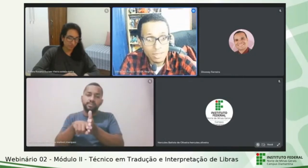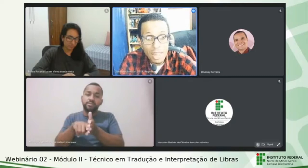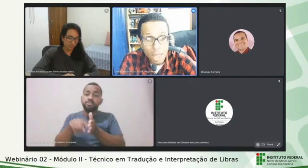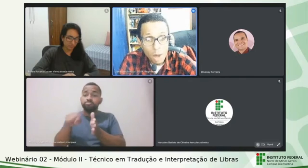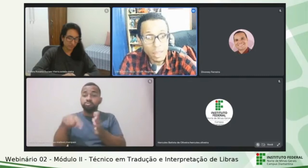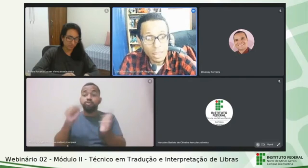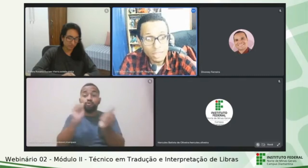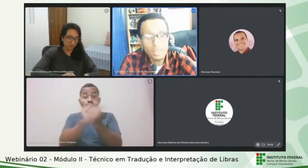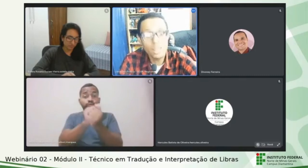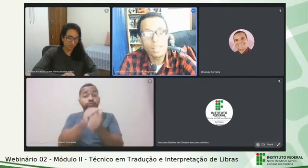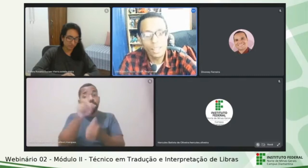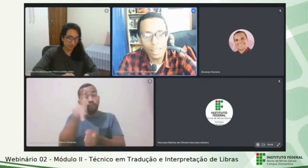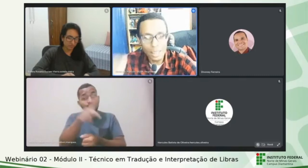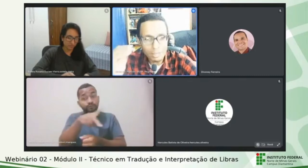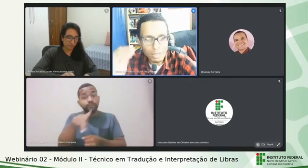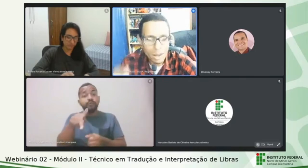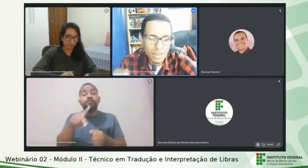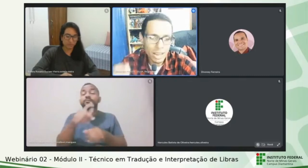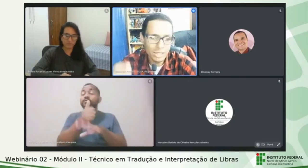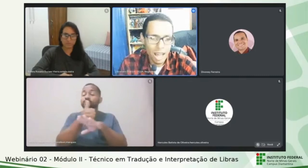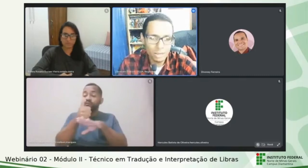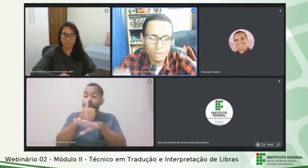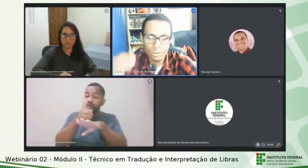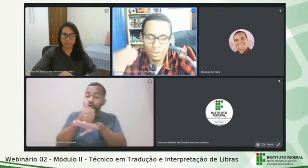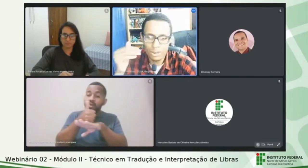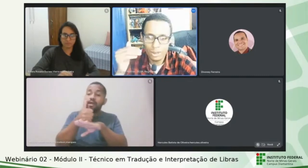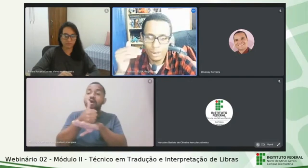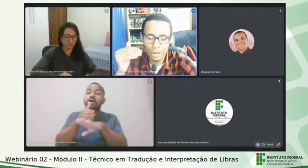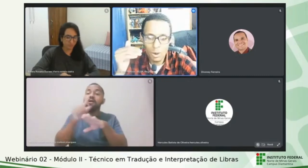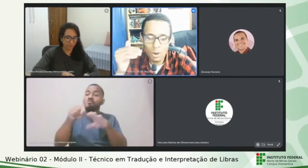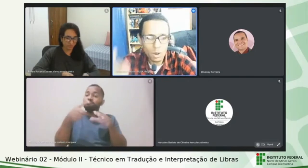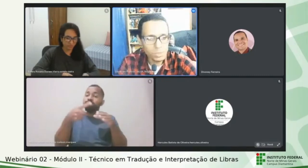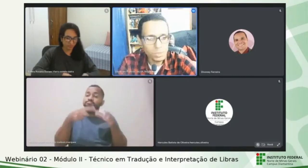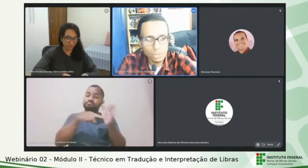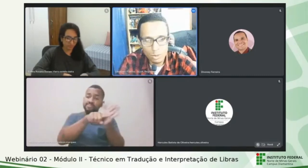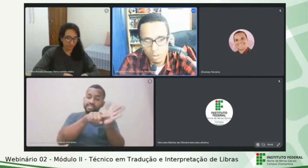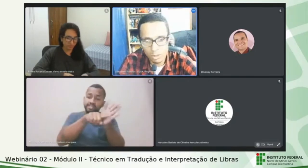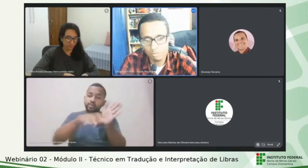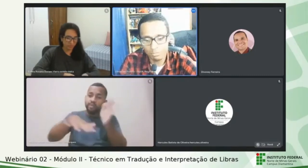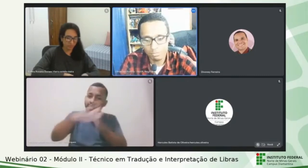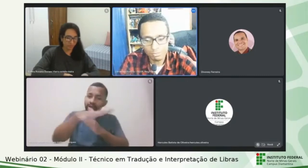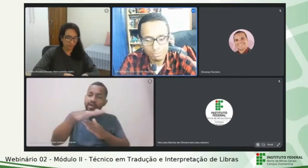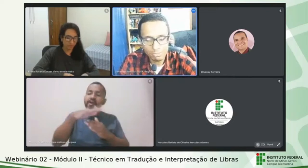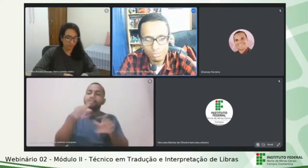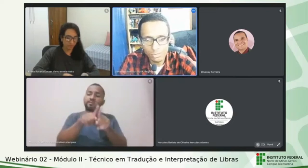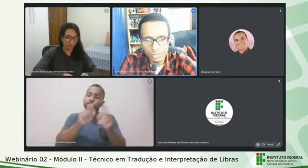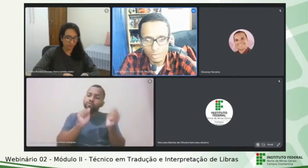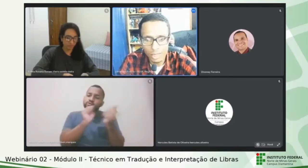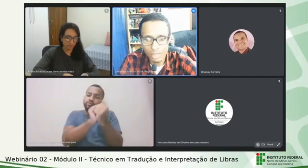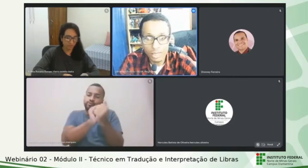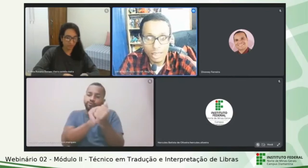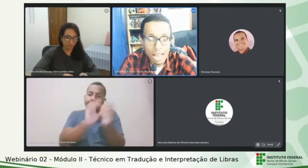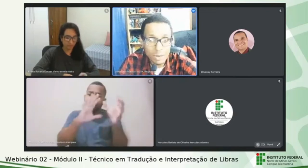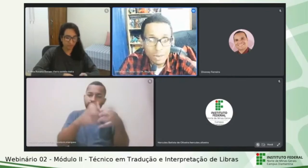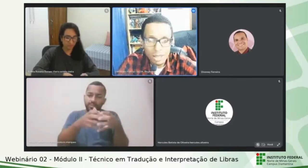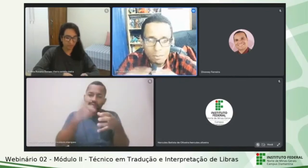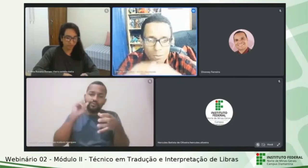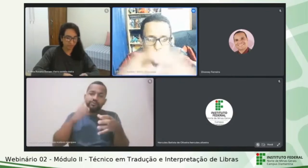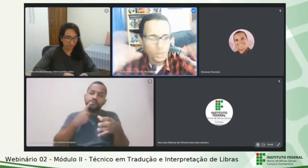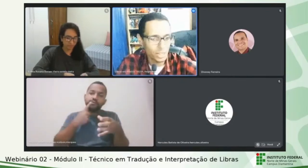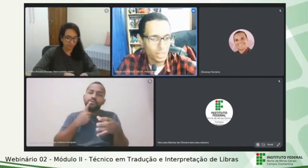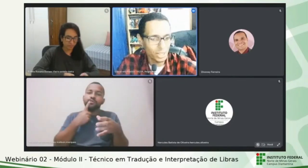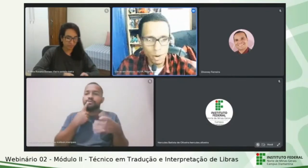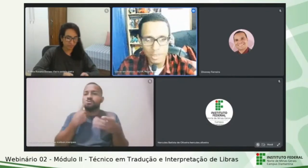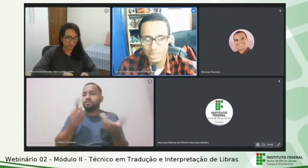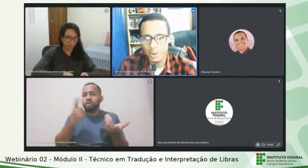que realmente estão engajados com a comunidade surda. Né? Claro que tem